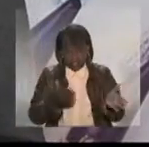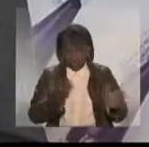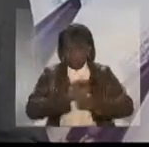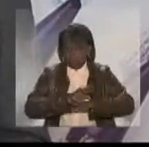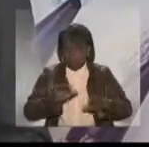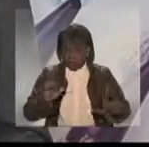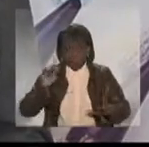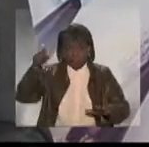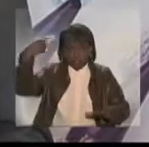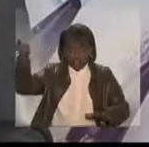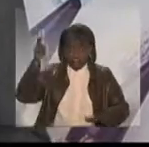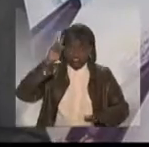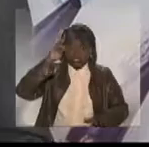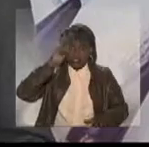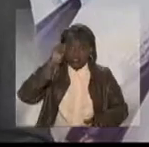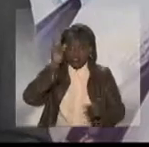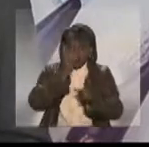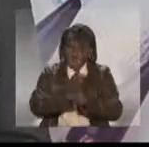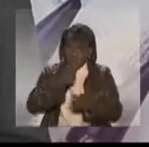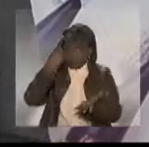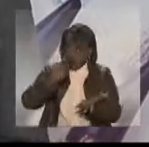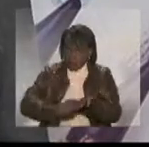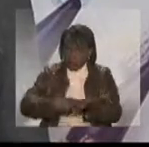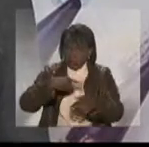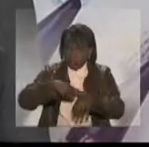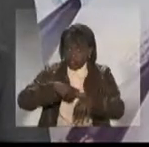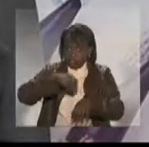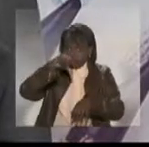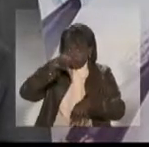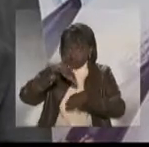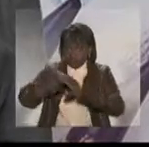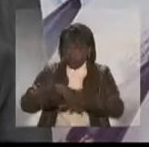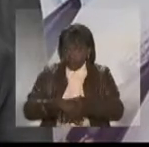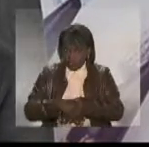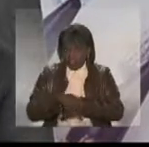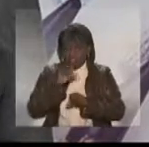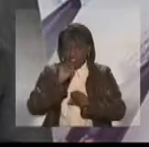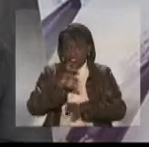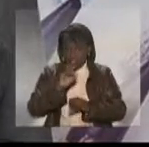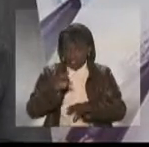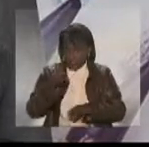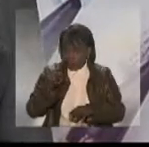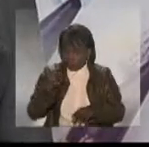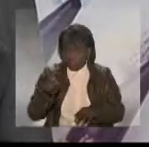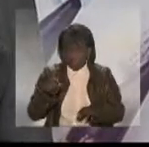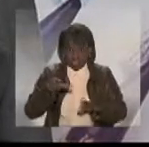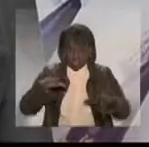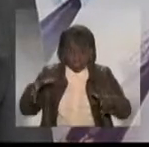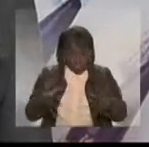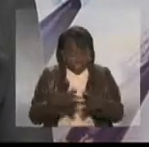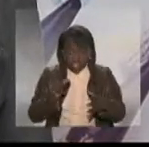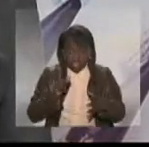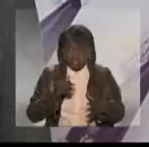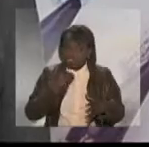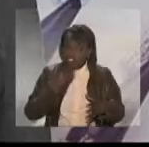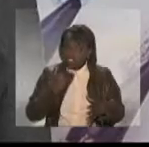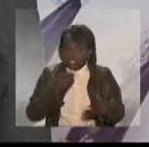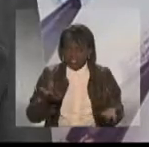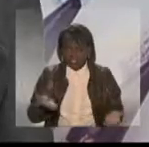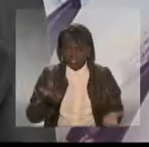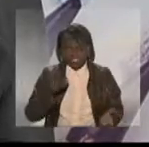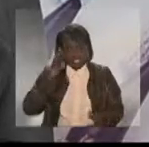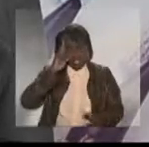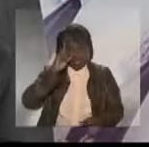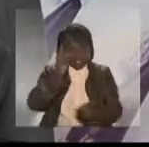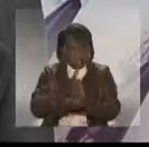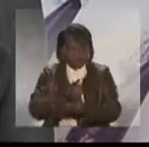por aqui. Na próxima segunda-feira, nós temos encontro marcado às 9h da noite. Educação, se você não se envolver, não